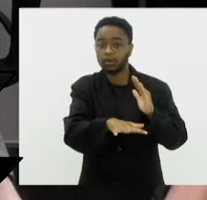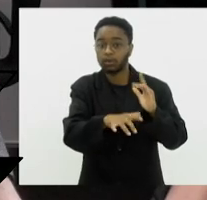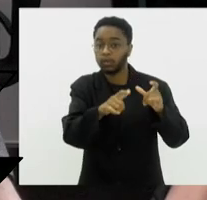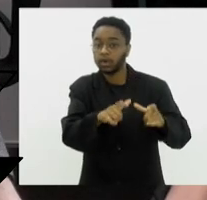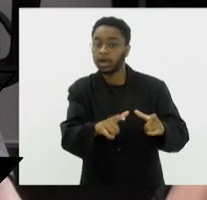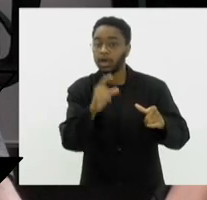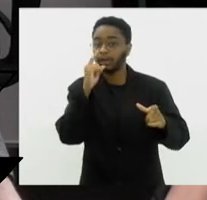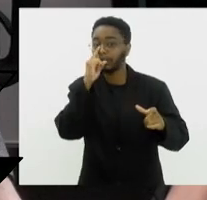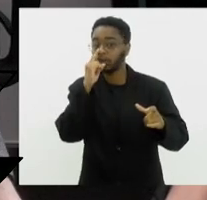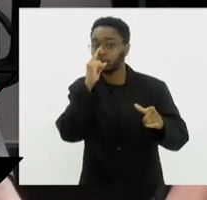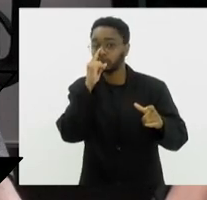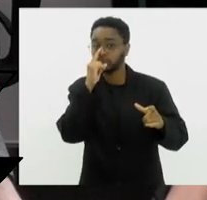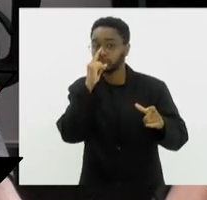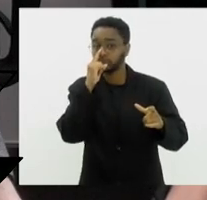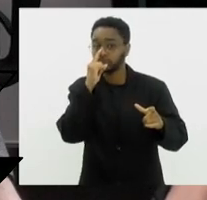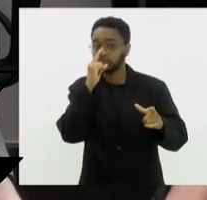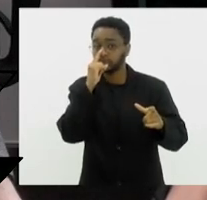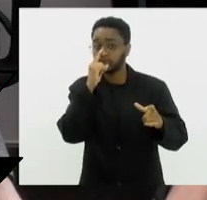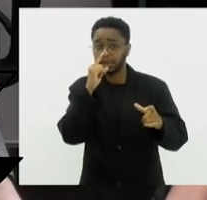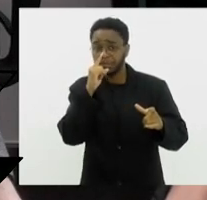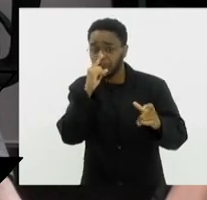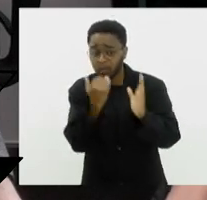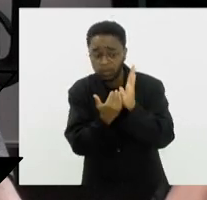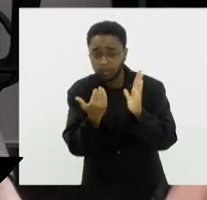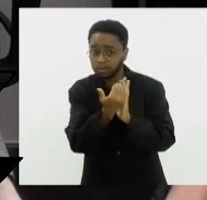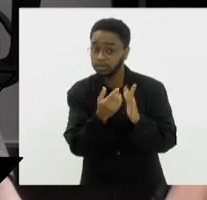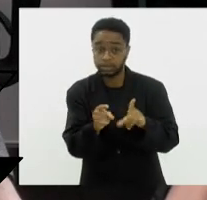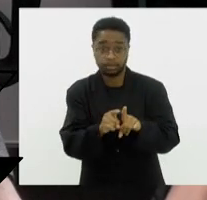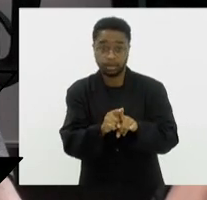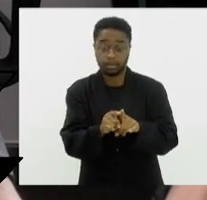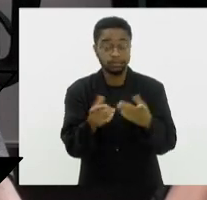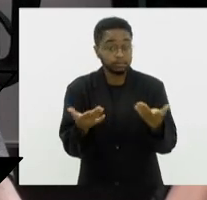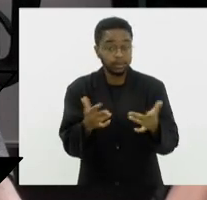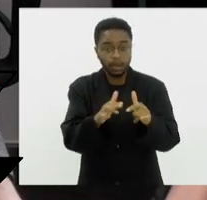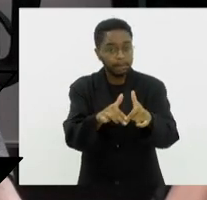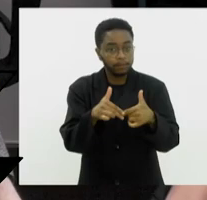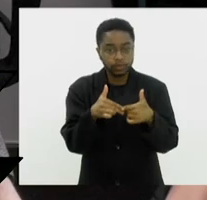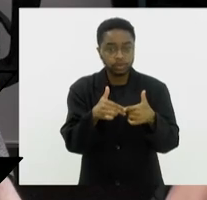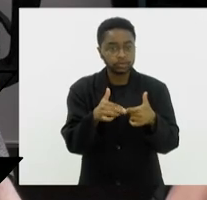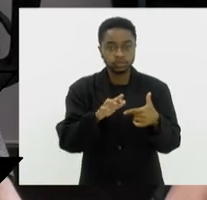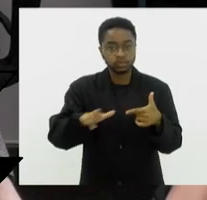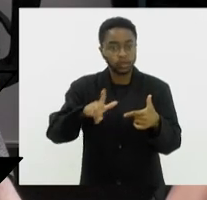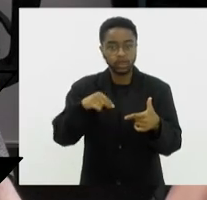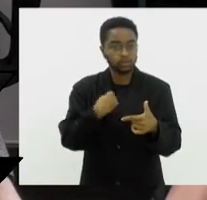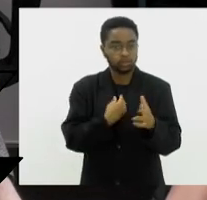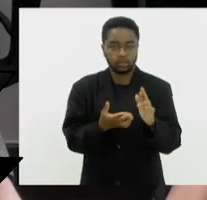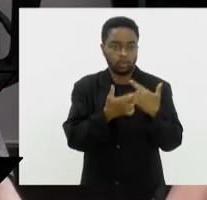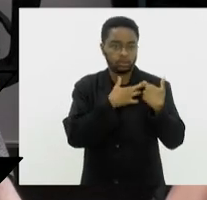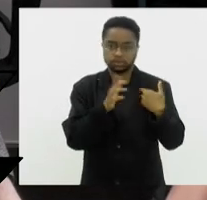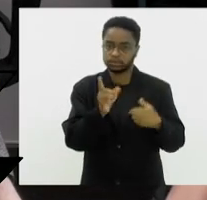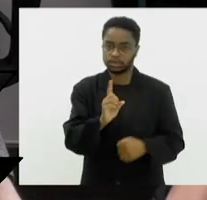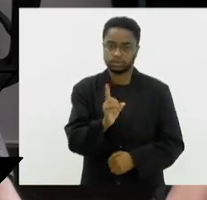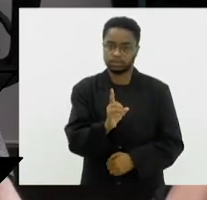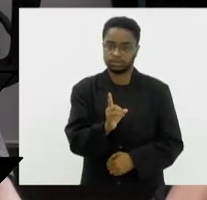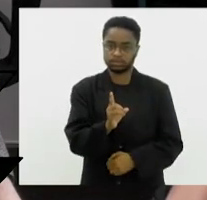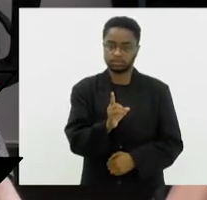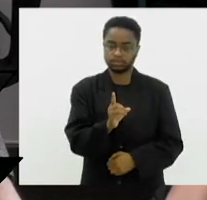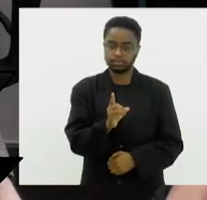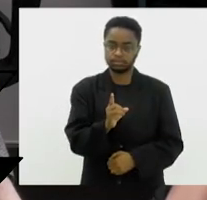é atividade de super risco. Por isso que não é nossa competência. Eu não